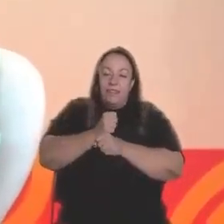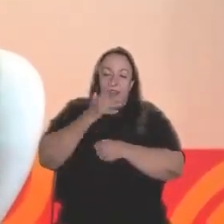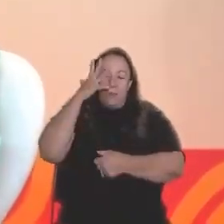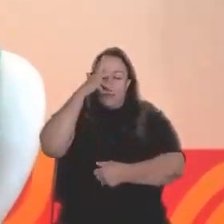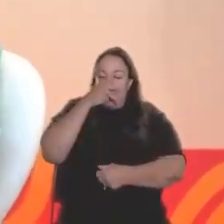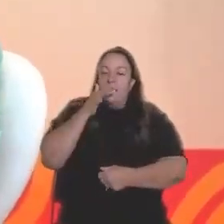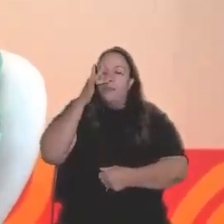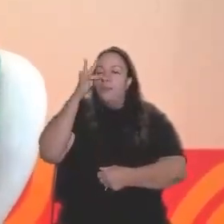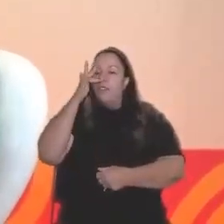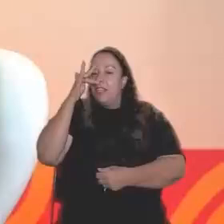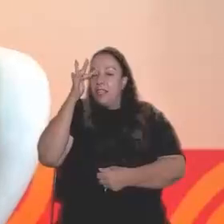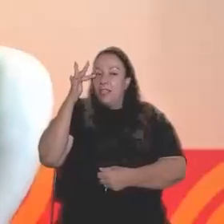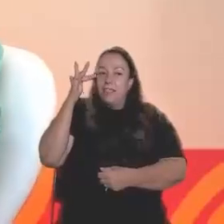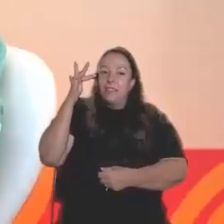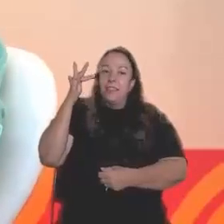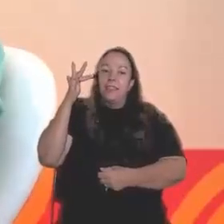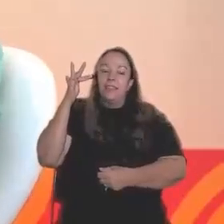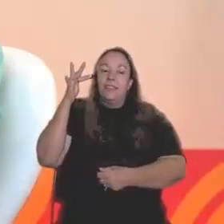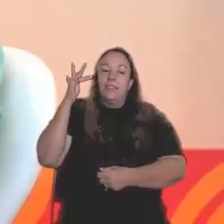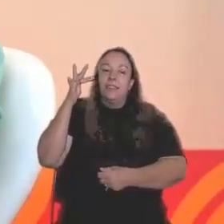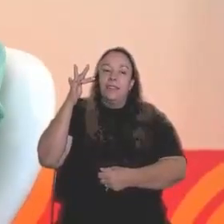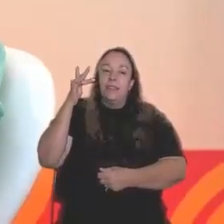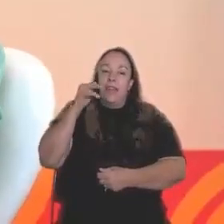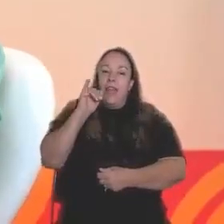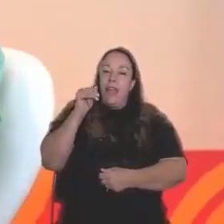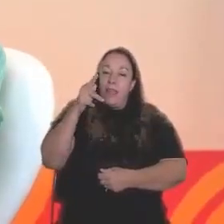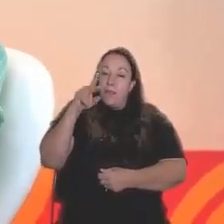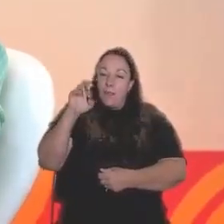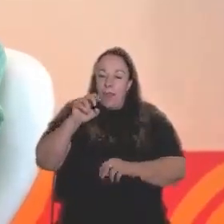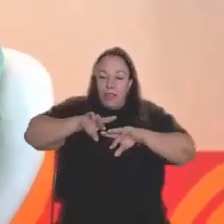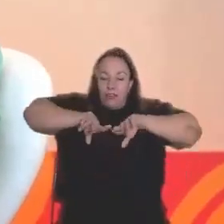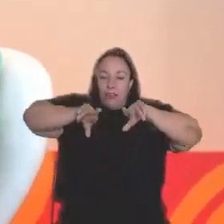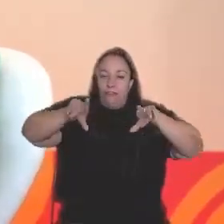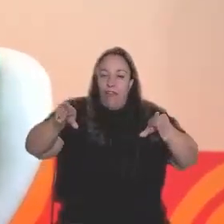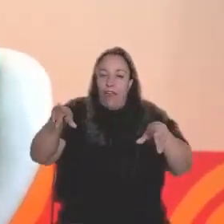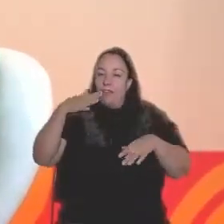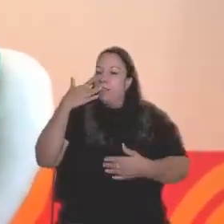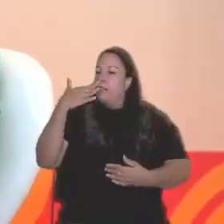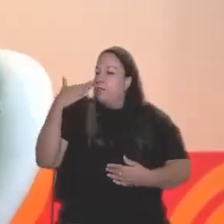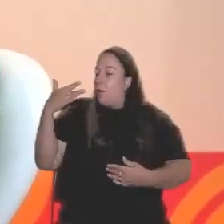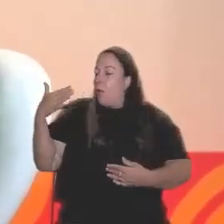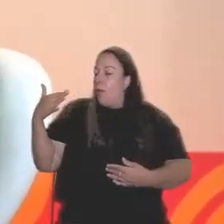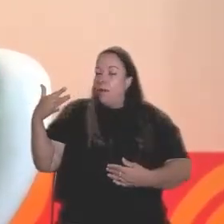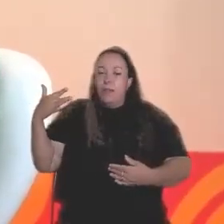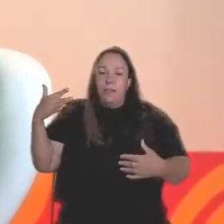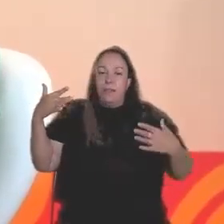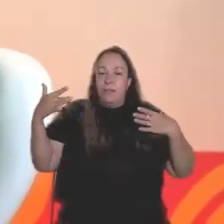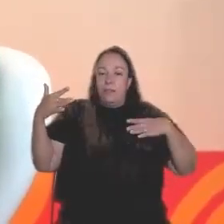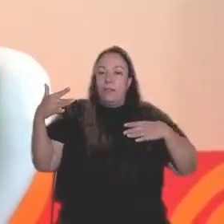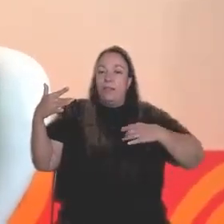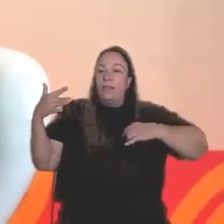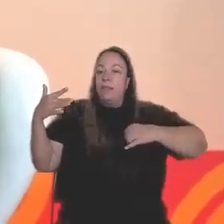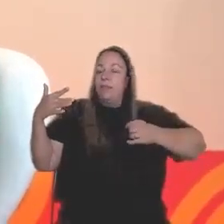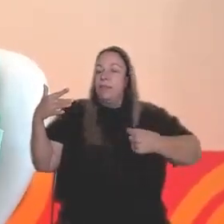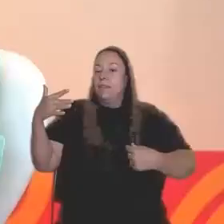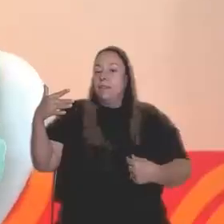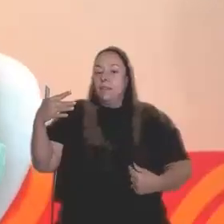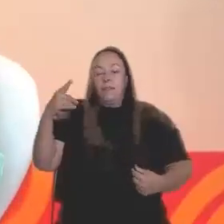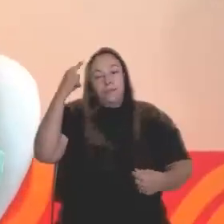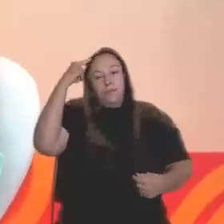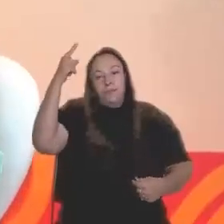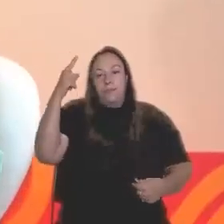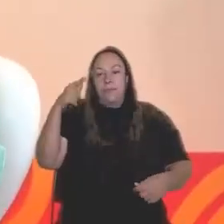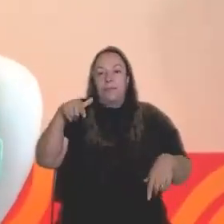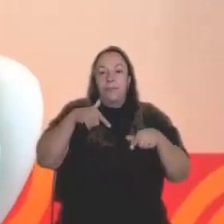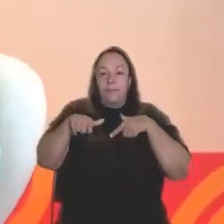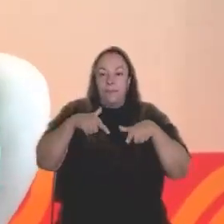Bonita, florida, são ipês de várias cores, num local em que ninguém pensou em fazer esse tipo de trabalho.